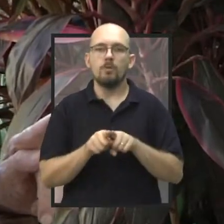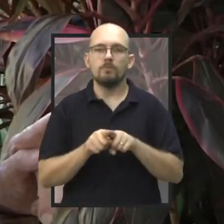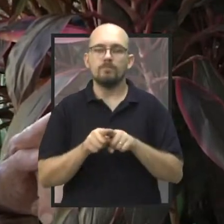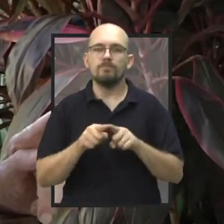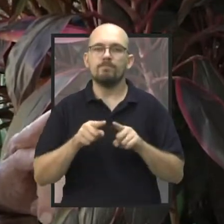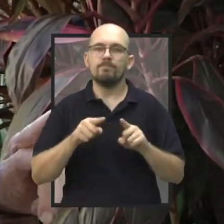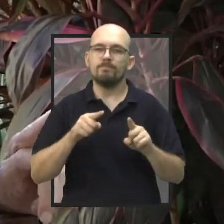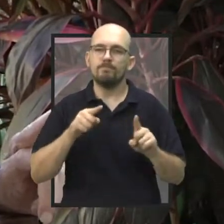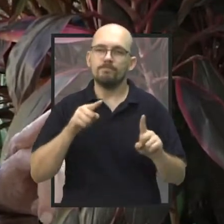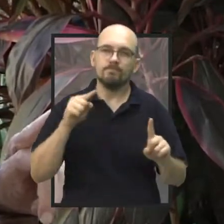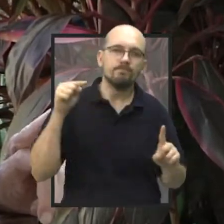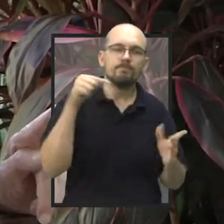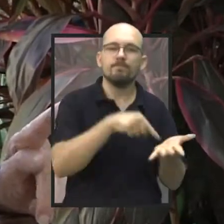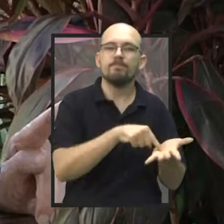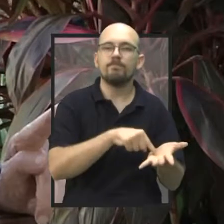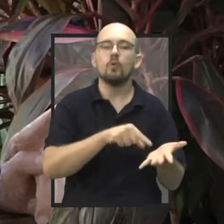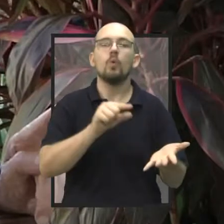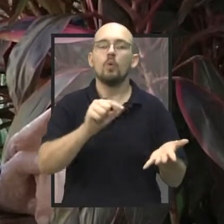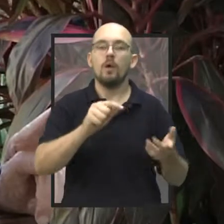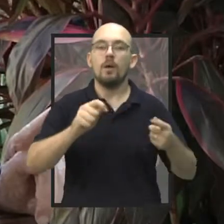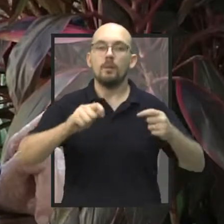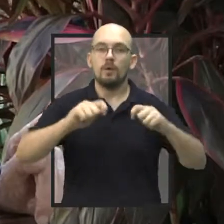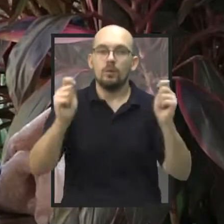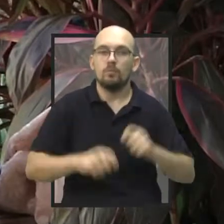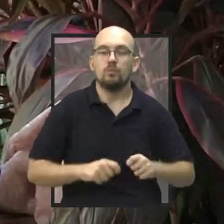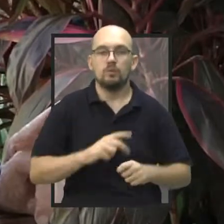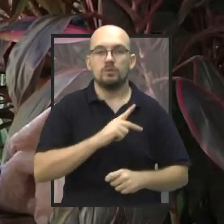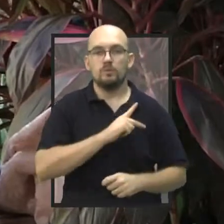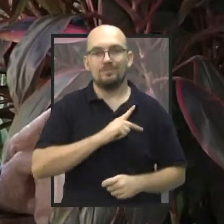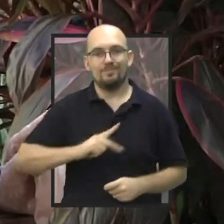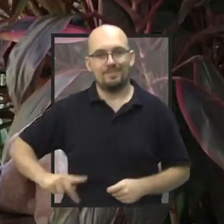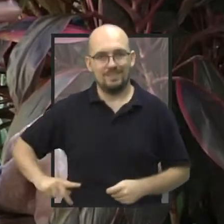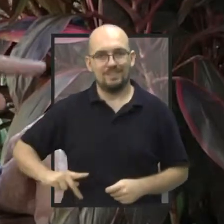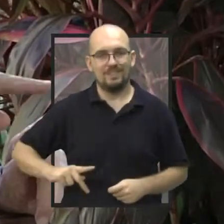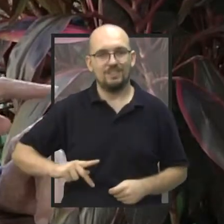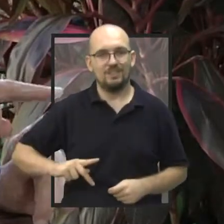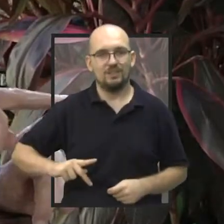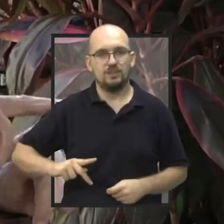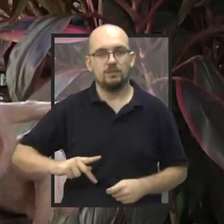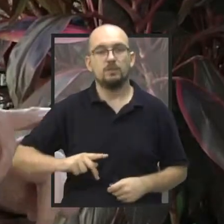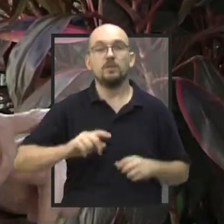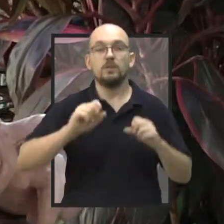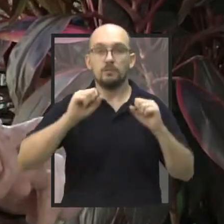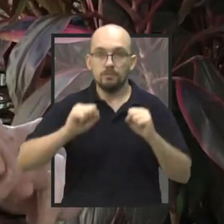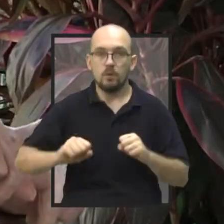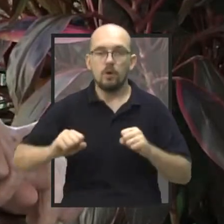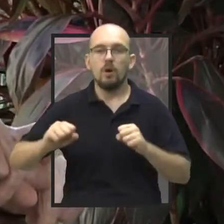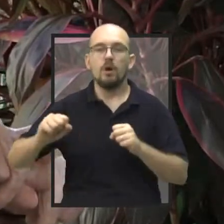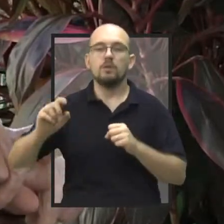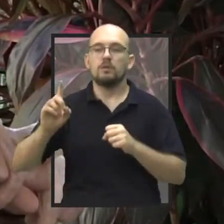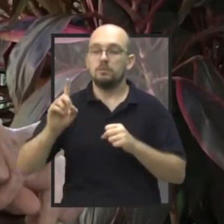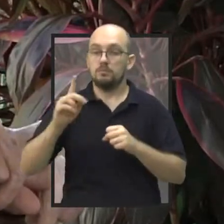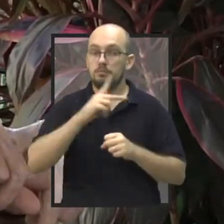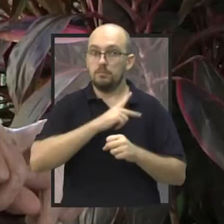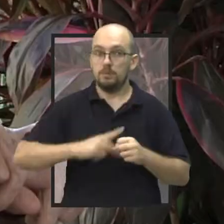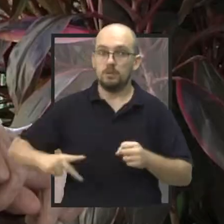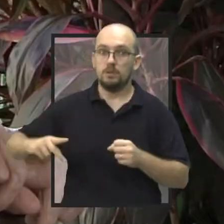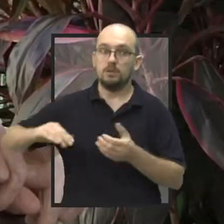inseriria a possibilidade do presidente da República caçar o Congresso